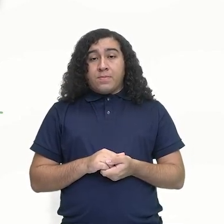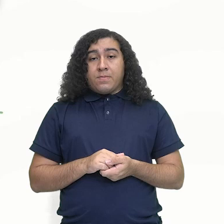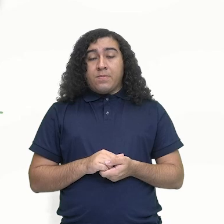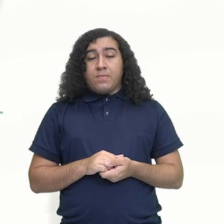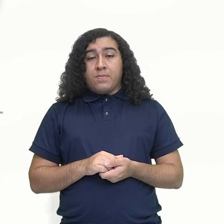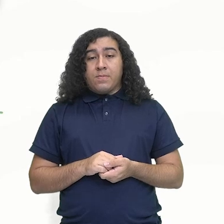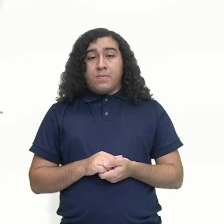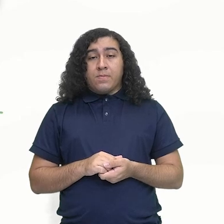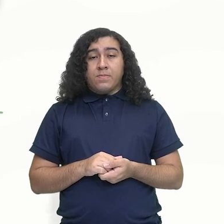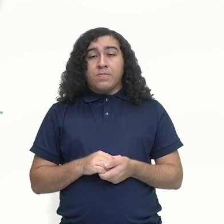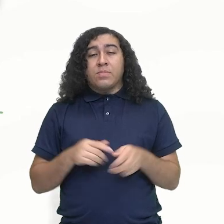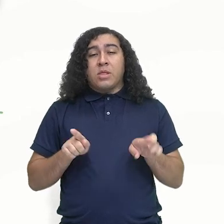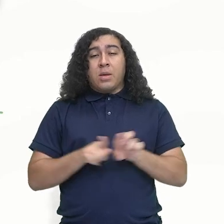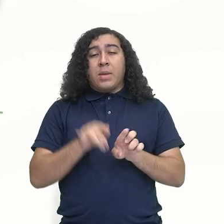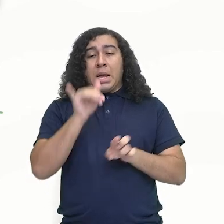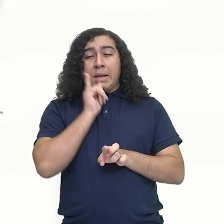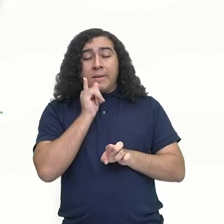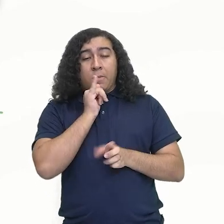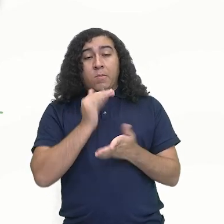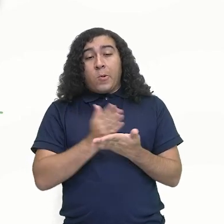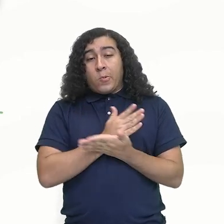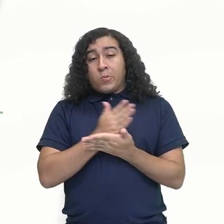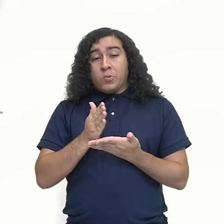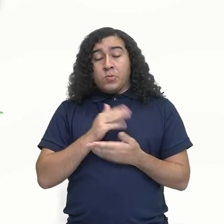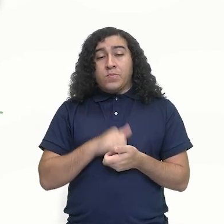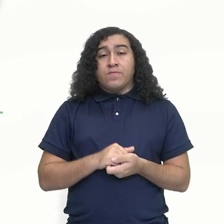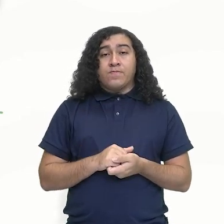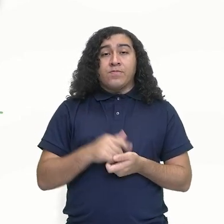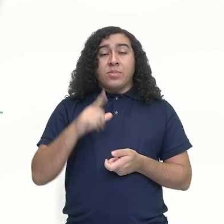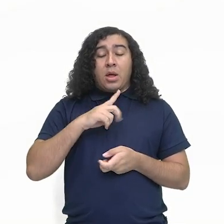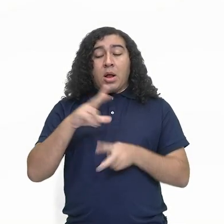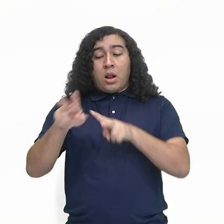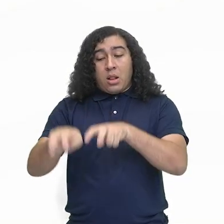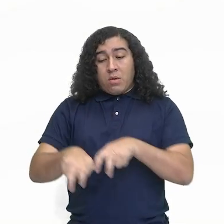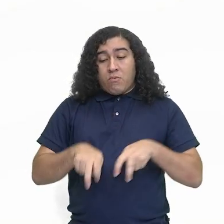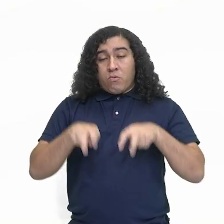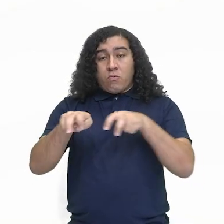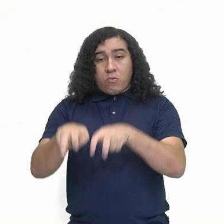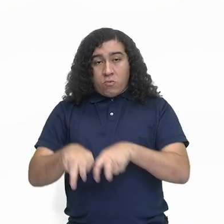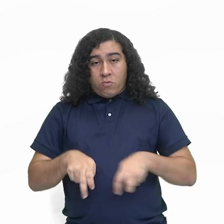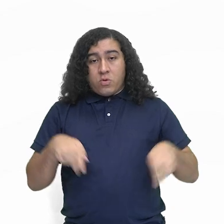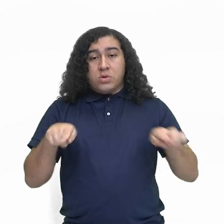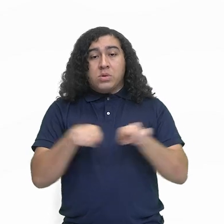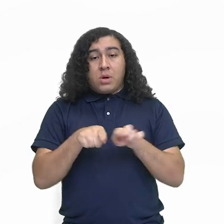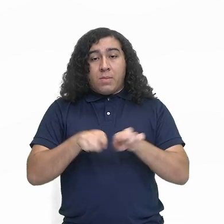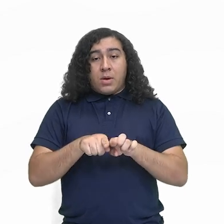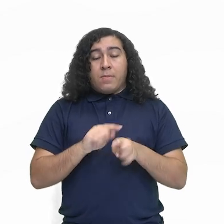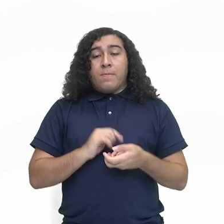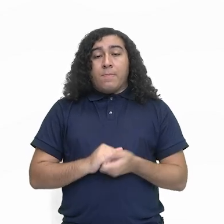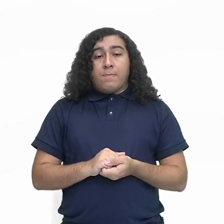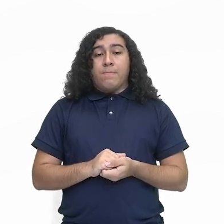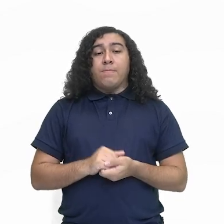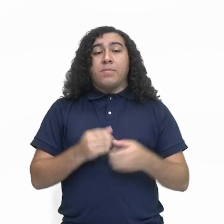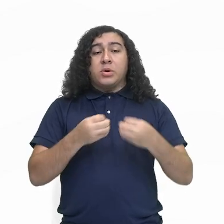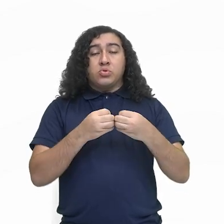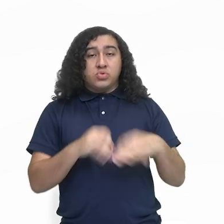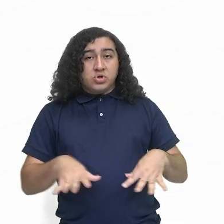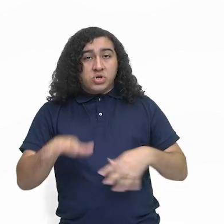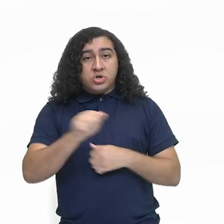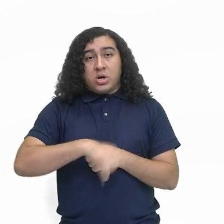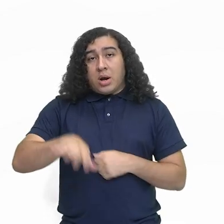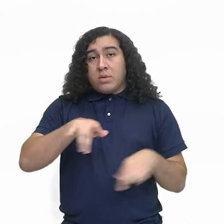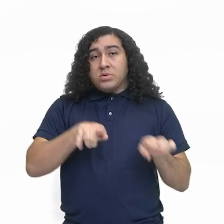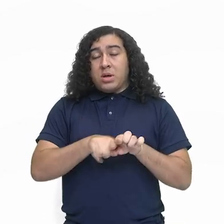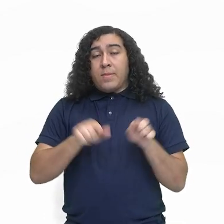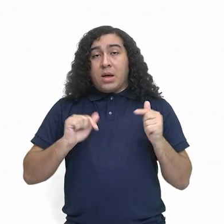coloquei alguns exemplos para vocês, vai afetar as lavouras, né? A vegetação de uma forma geral, as